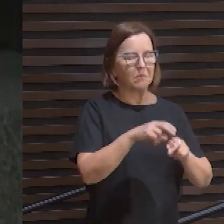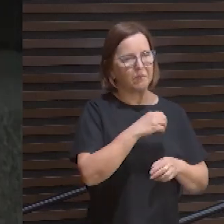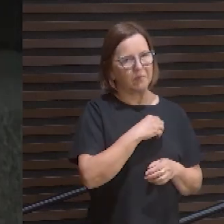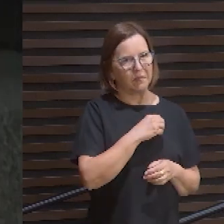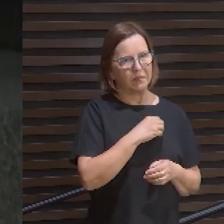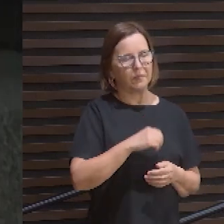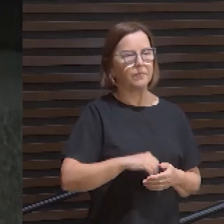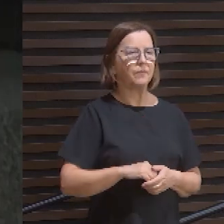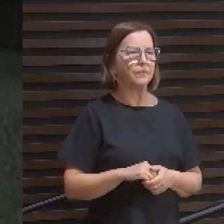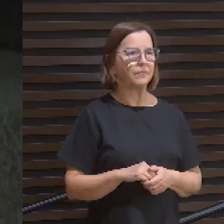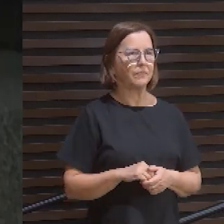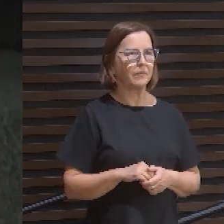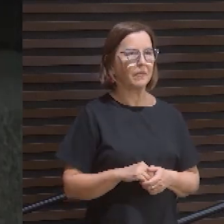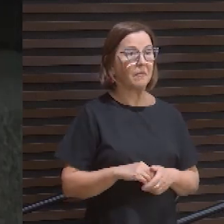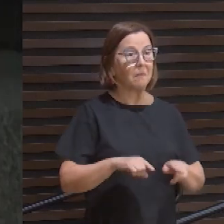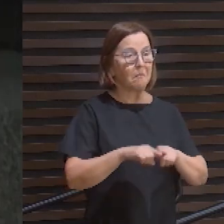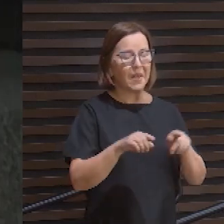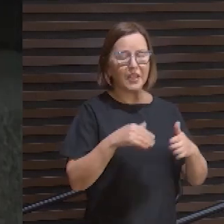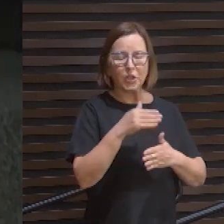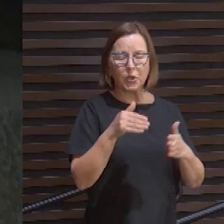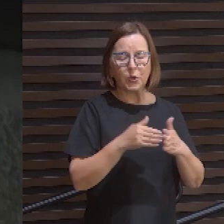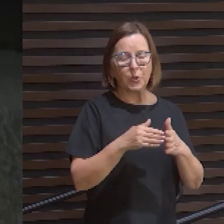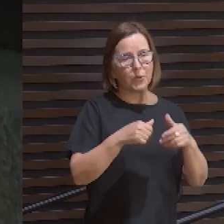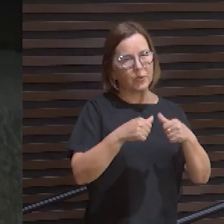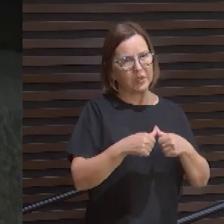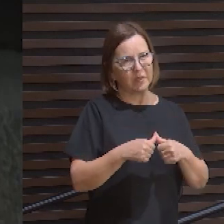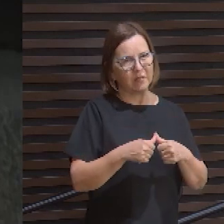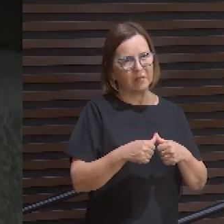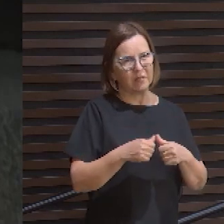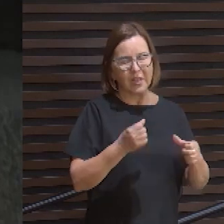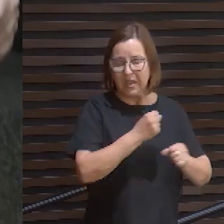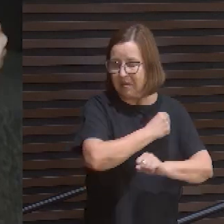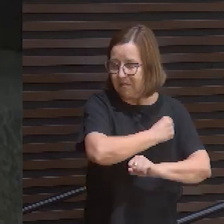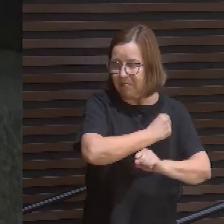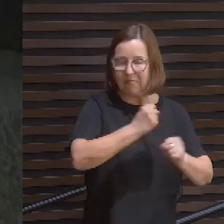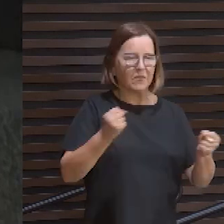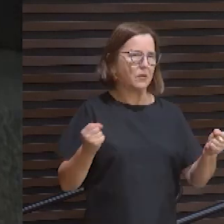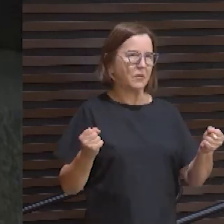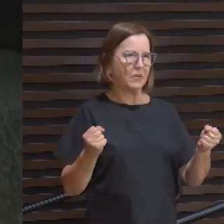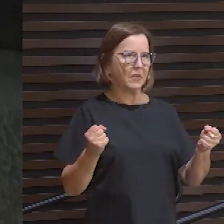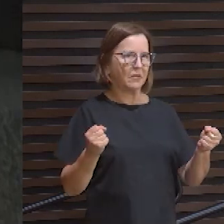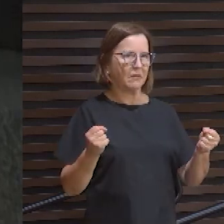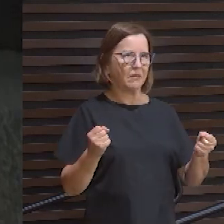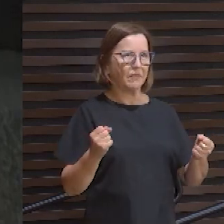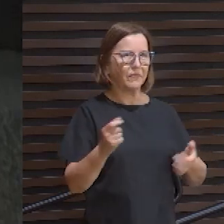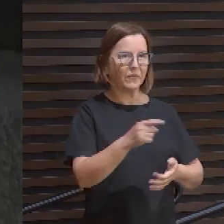No entanto, tudo isso é incapaz de nos